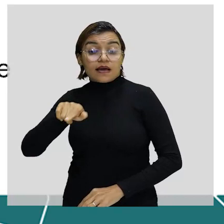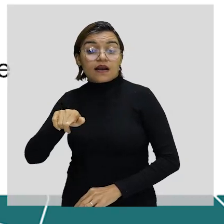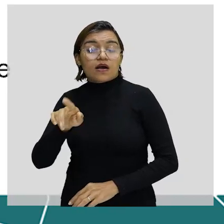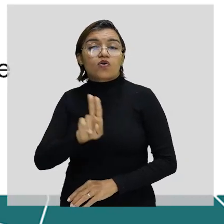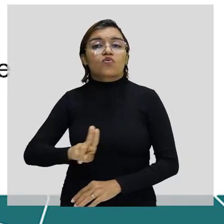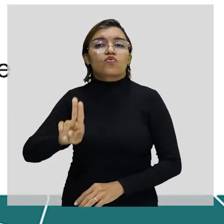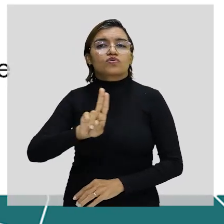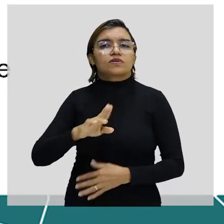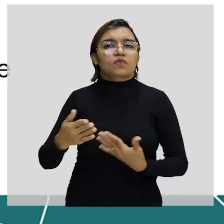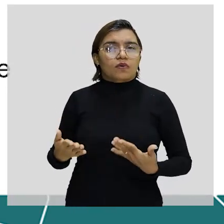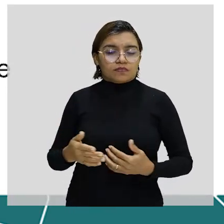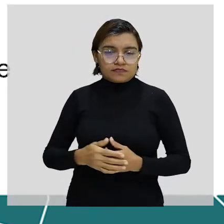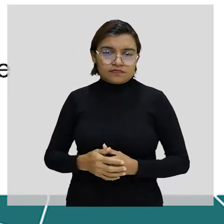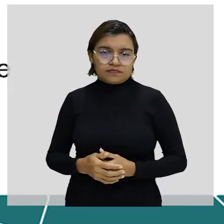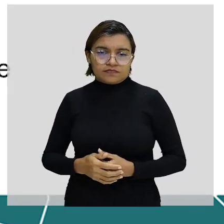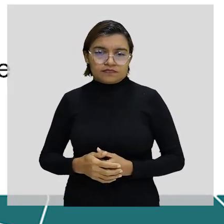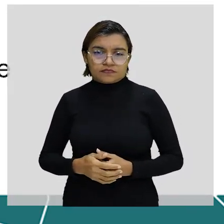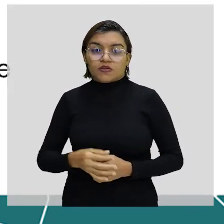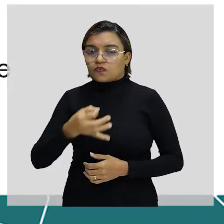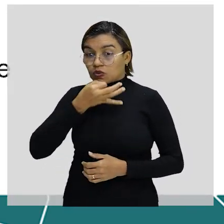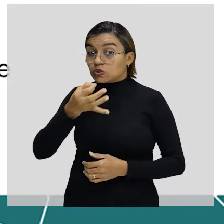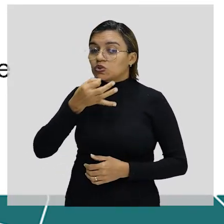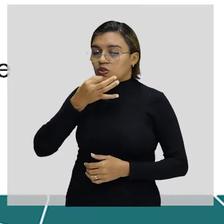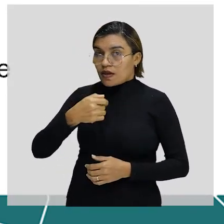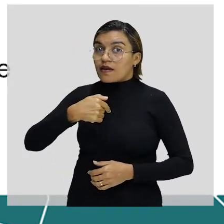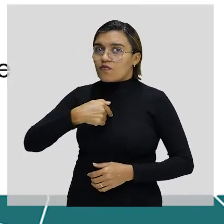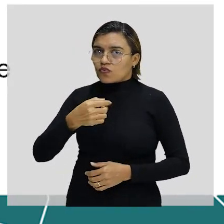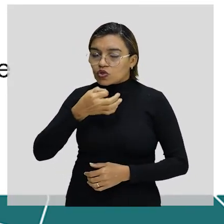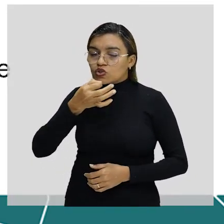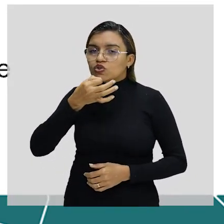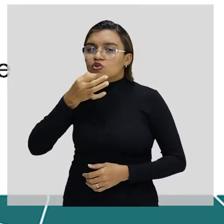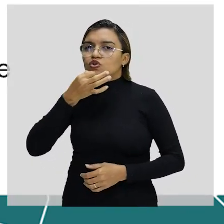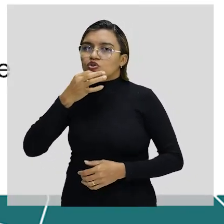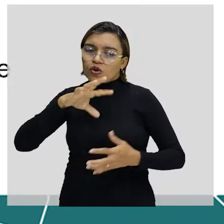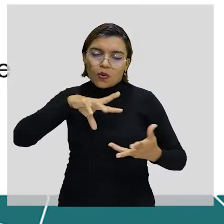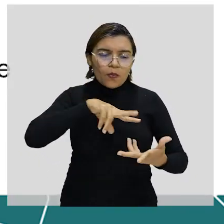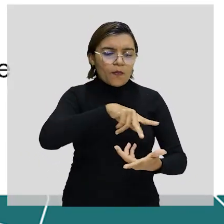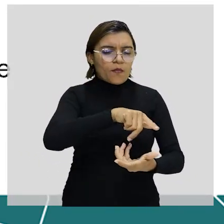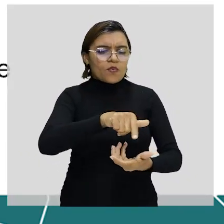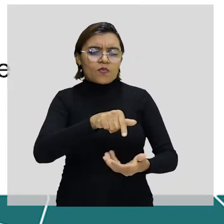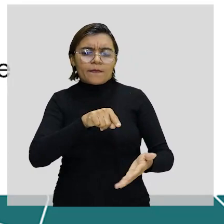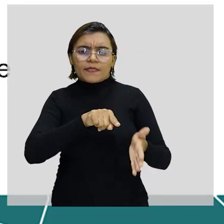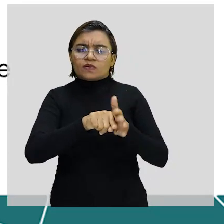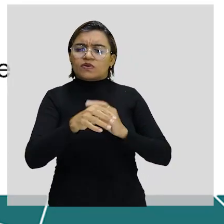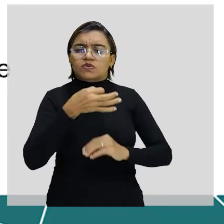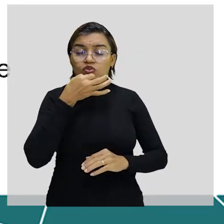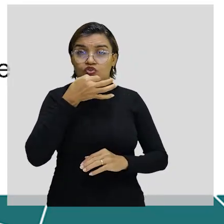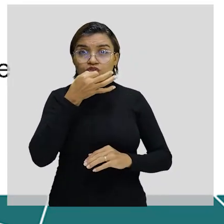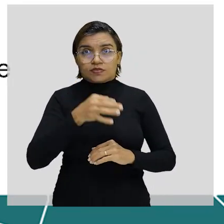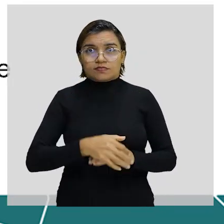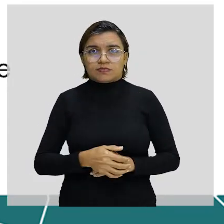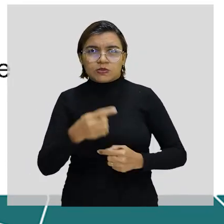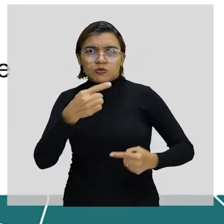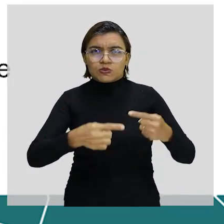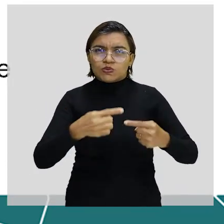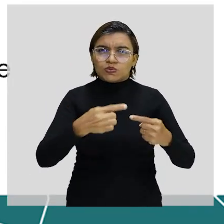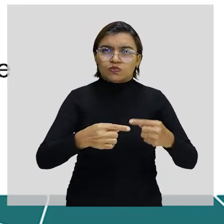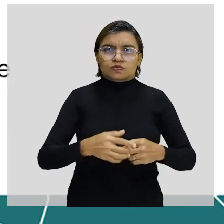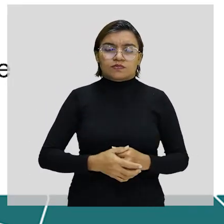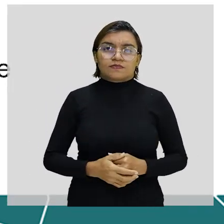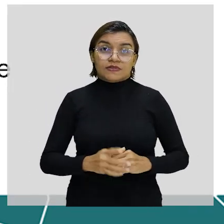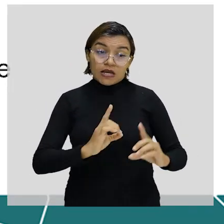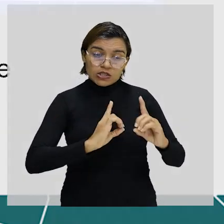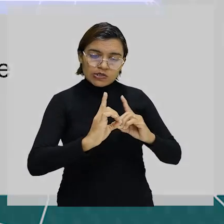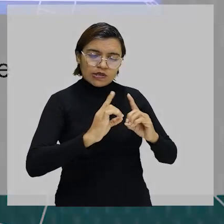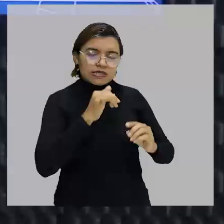repetir. Eu vou fazer uma crítica do mundo. Eu vou questionar sobre o que eu estou vendo. Eu vou discutir. E